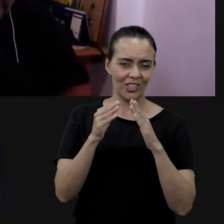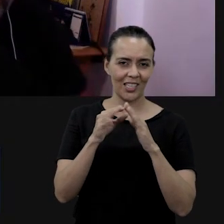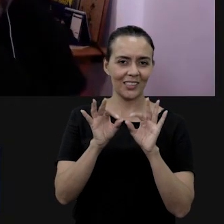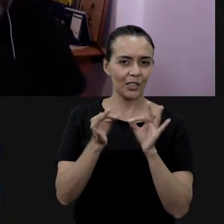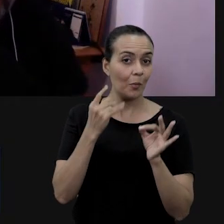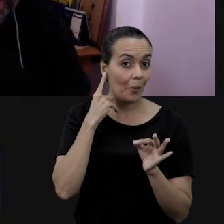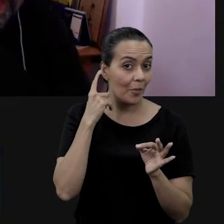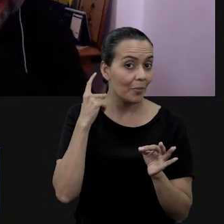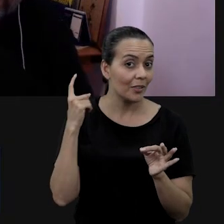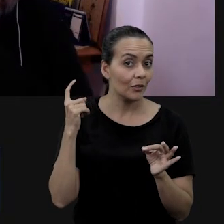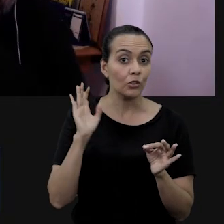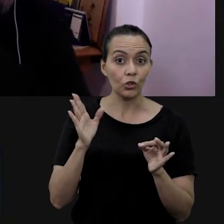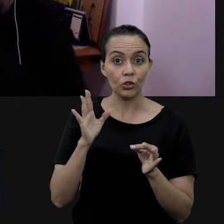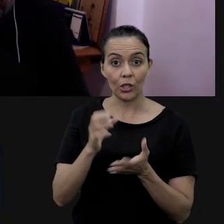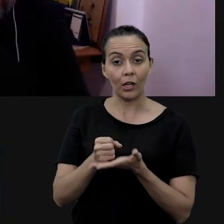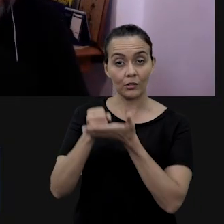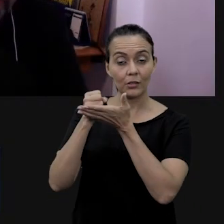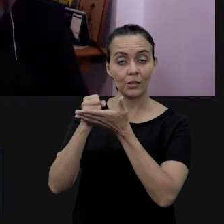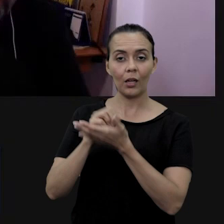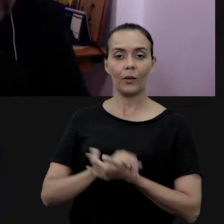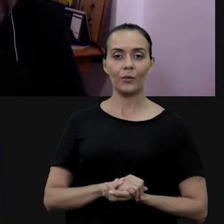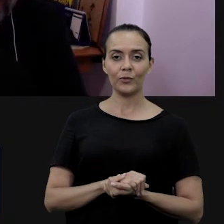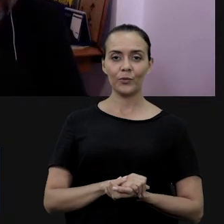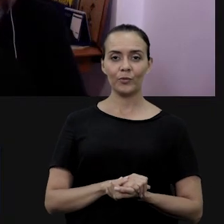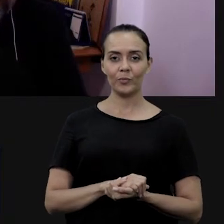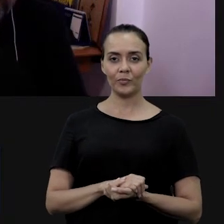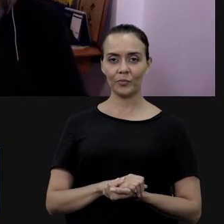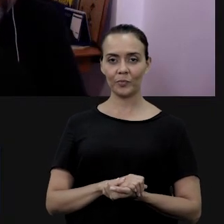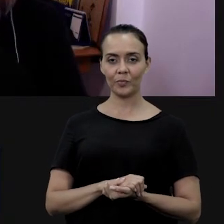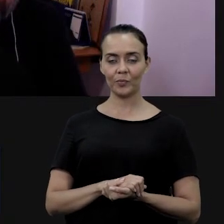caseiras. Mas tanto esses bancos